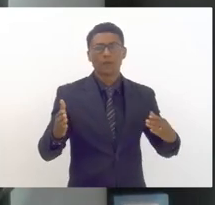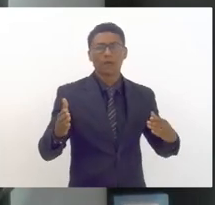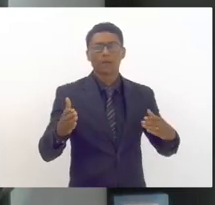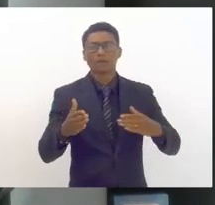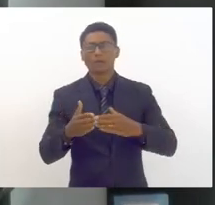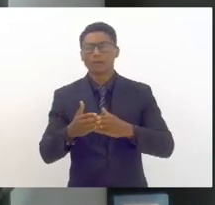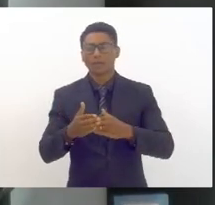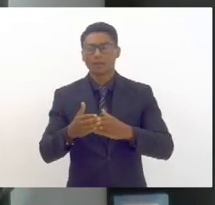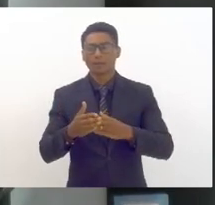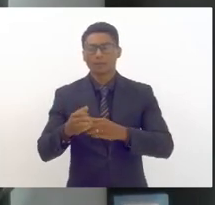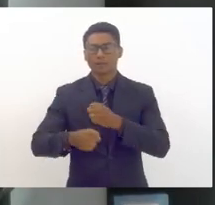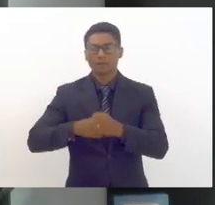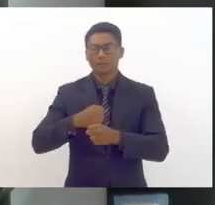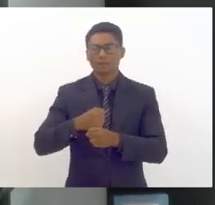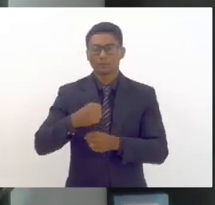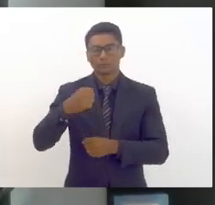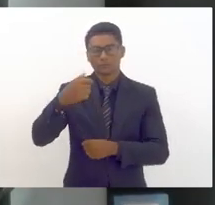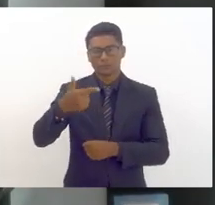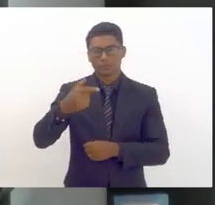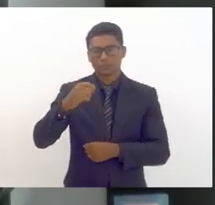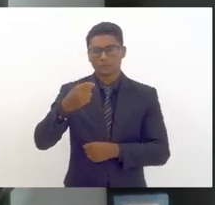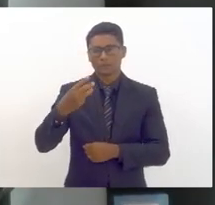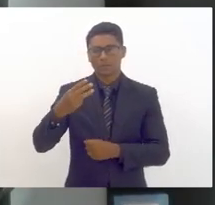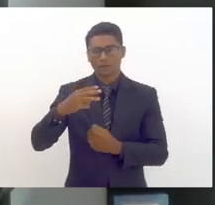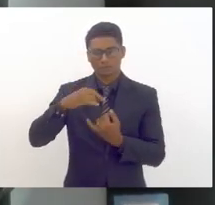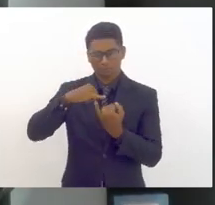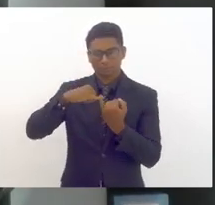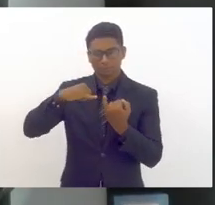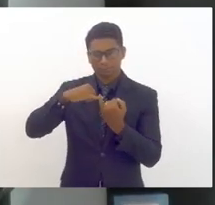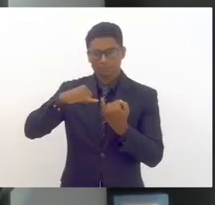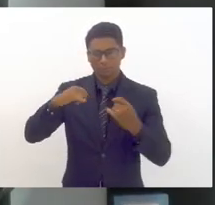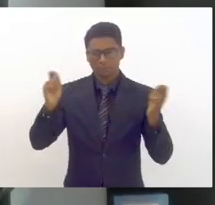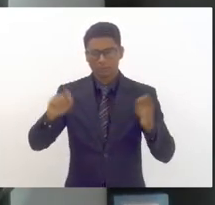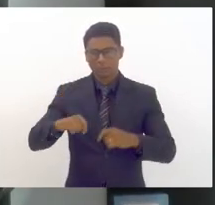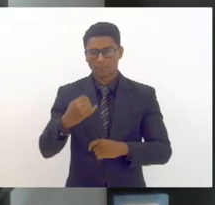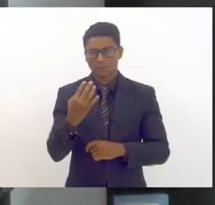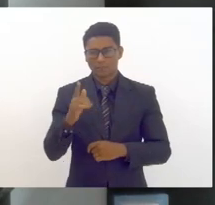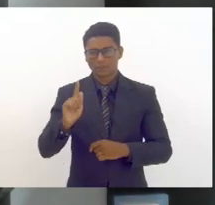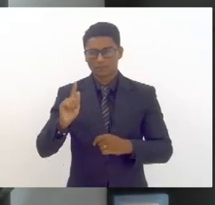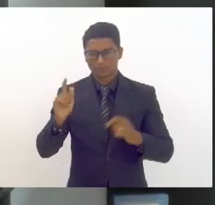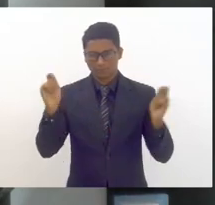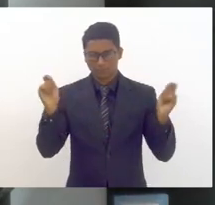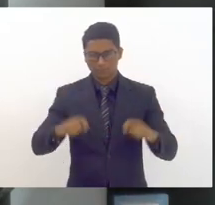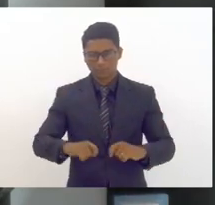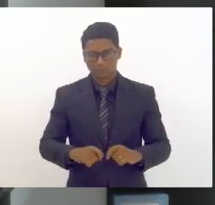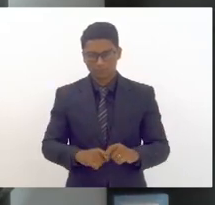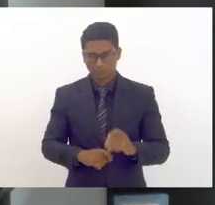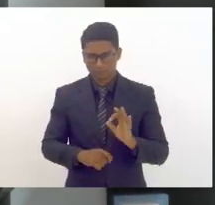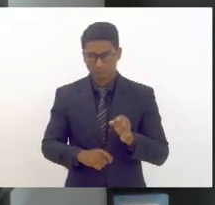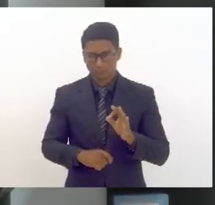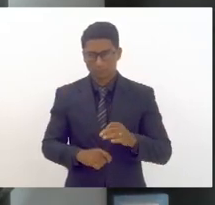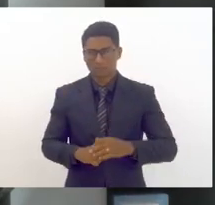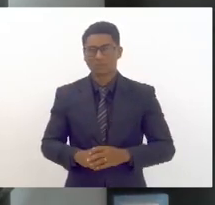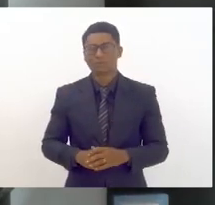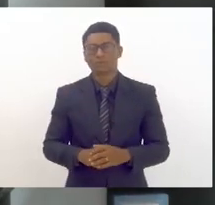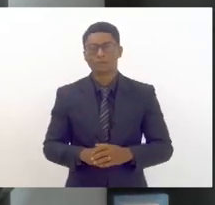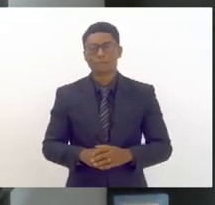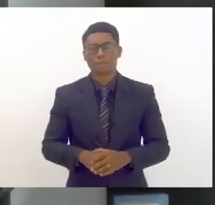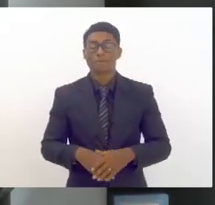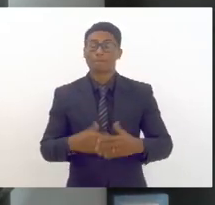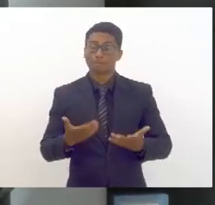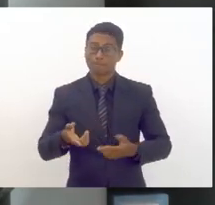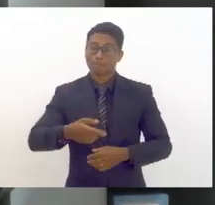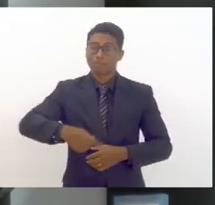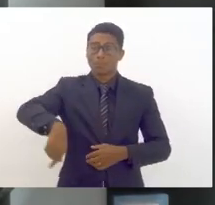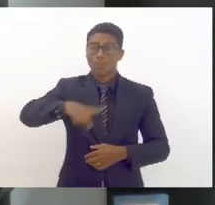de 2023 esse sistema em operacionalidade? Foi isso, Leandro? A expectativa que a gente